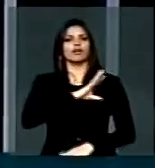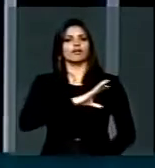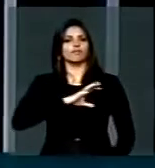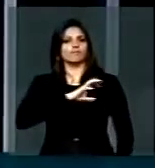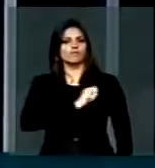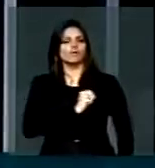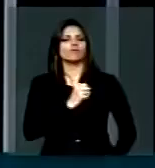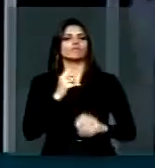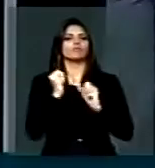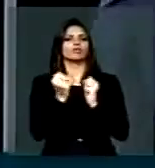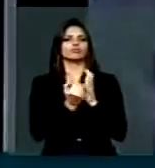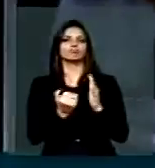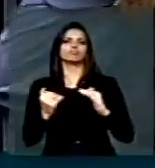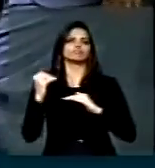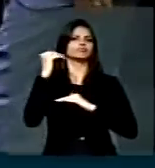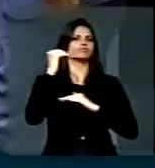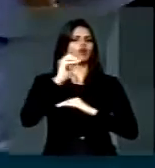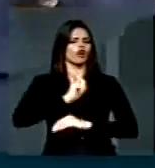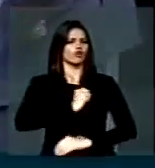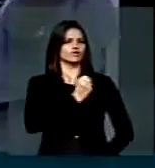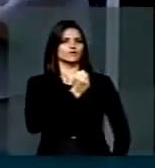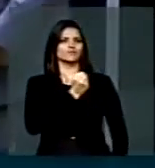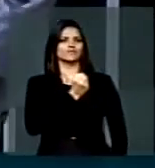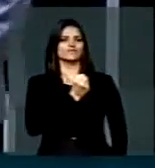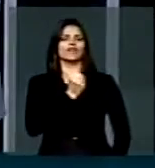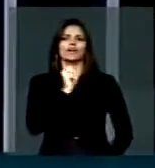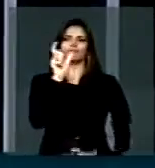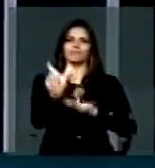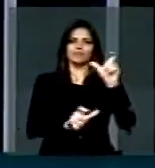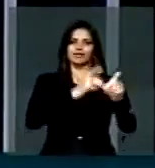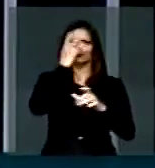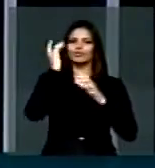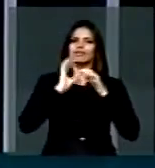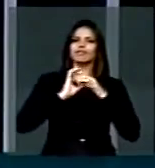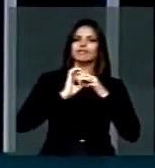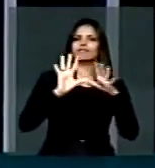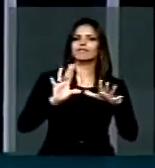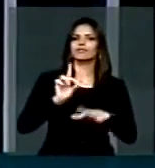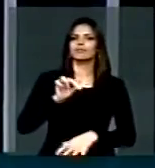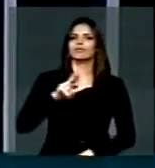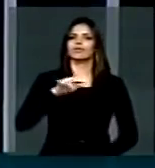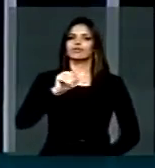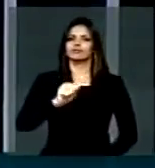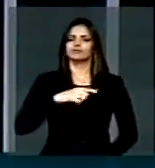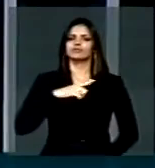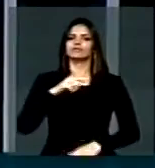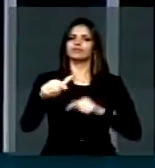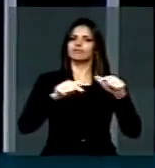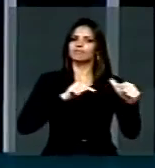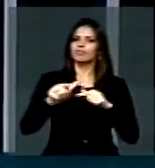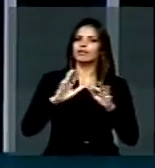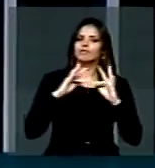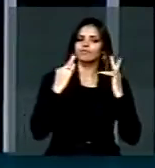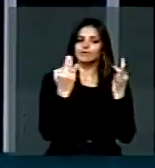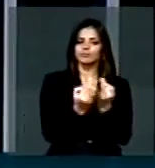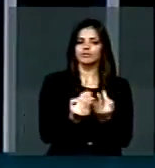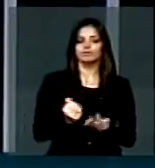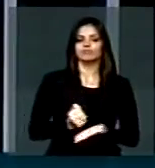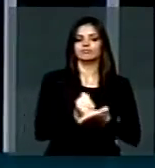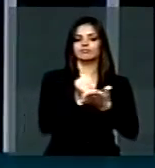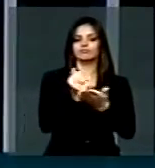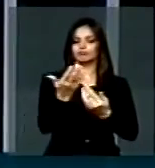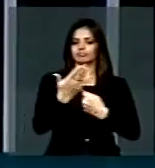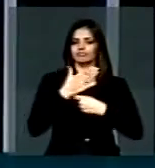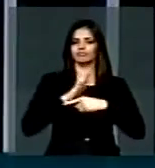pode suplantar o ódio, que os homens podem viver livres democraticamente, ter seu trabalho, sua família e ajudar uns